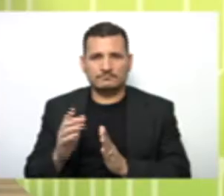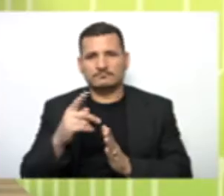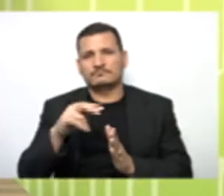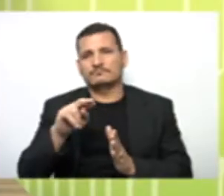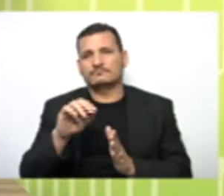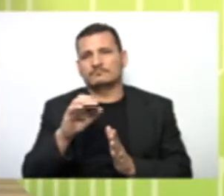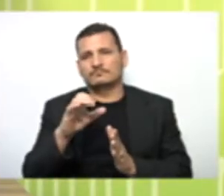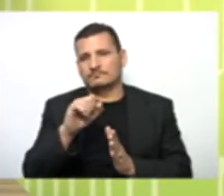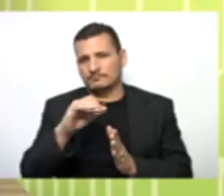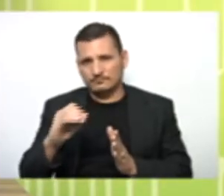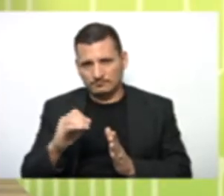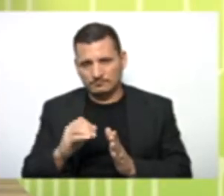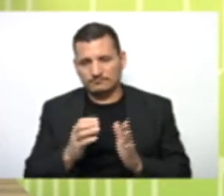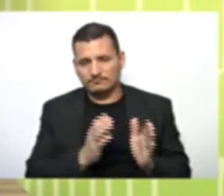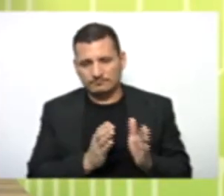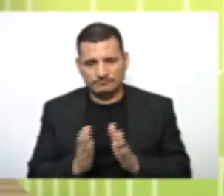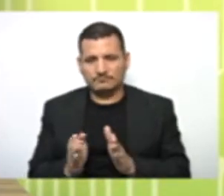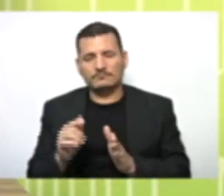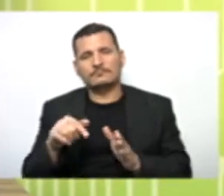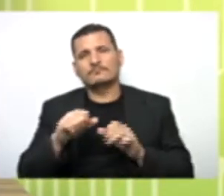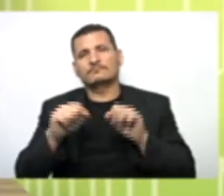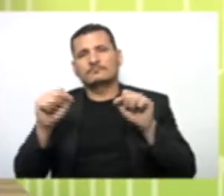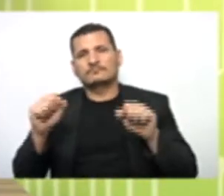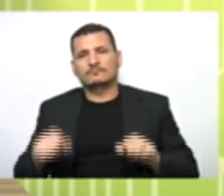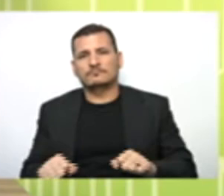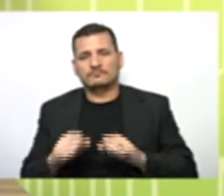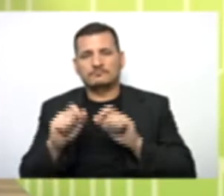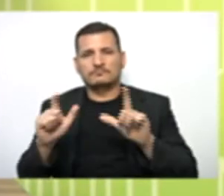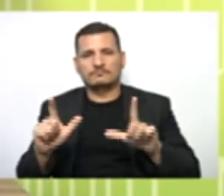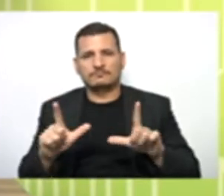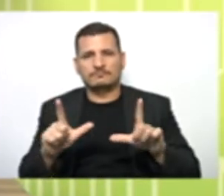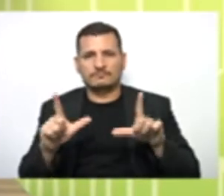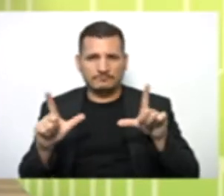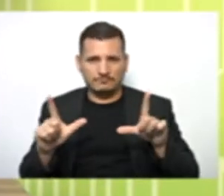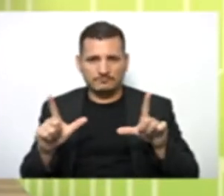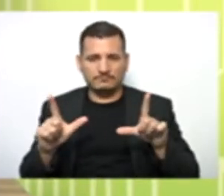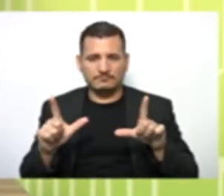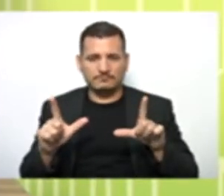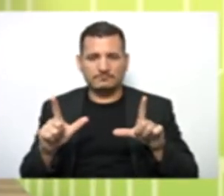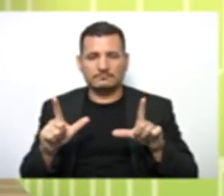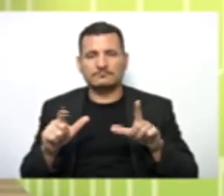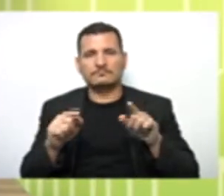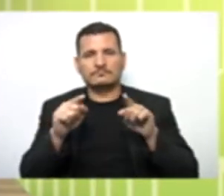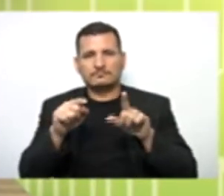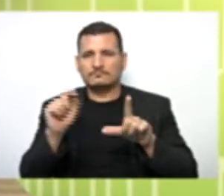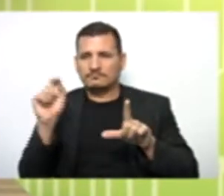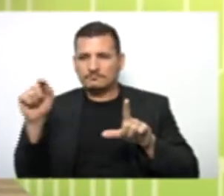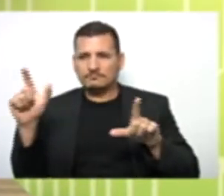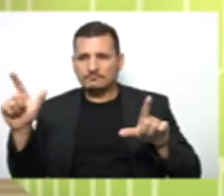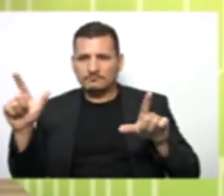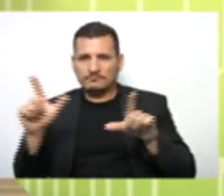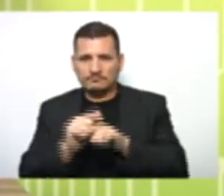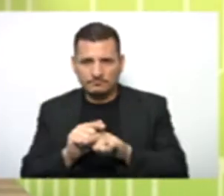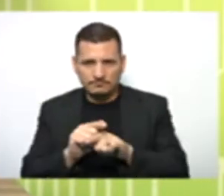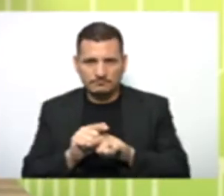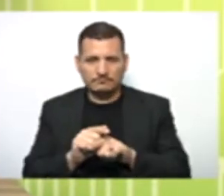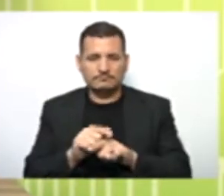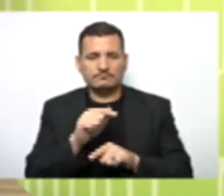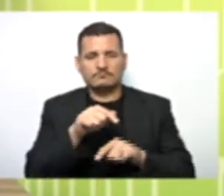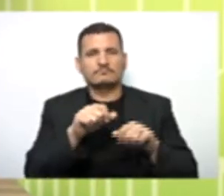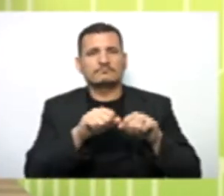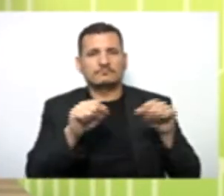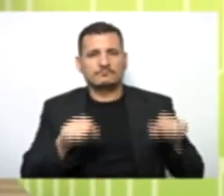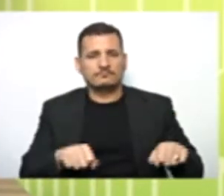um software sendo executado, no estado de execução. Quando você fechou e ele encerrou, esse